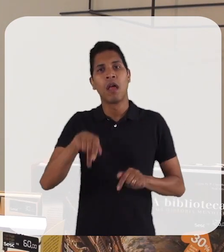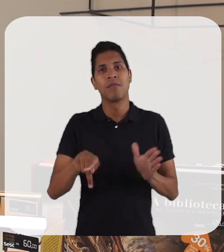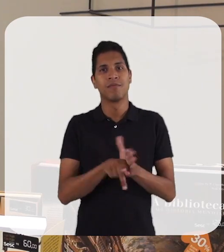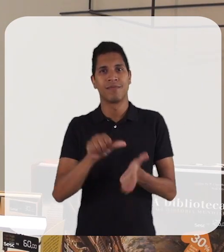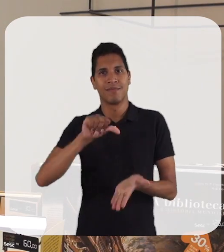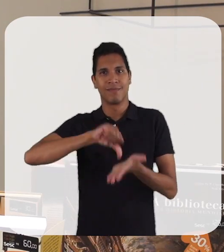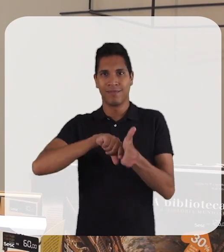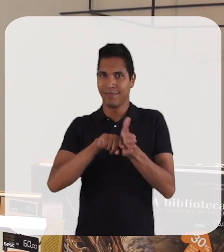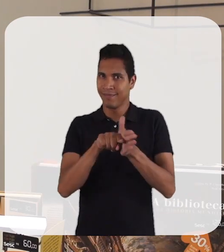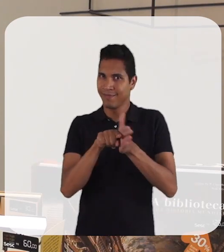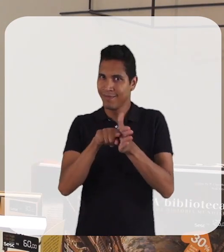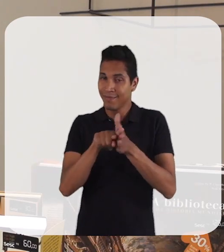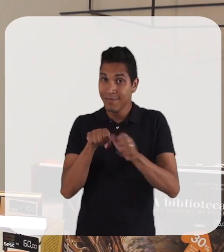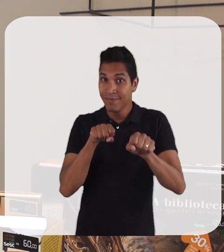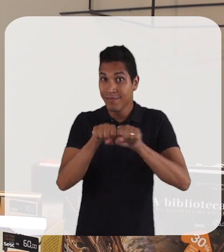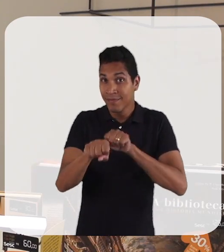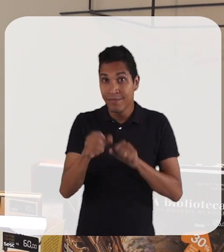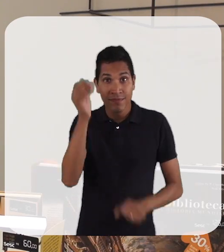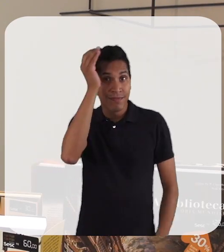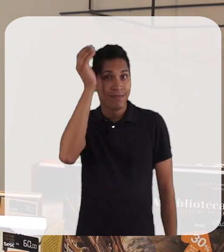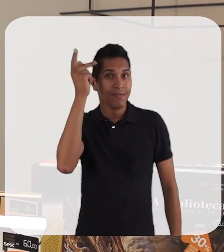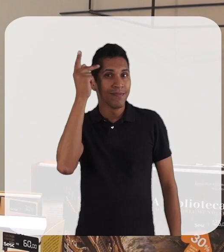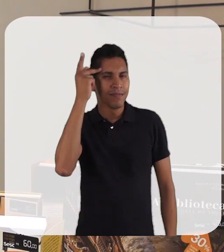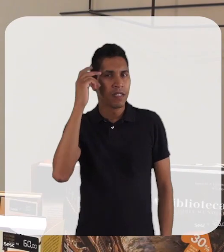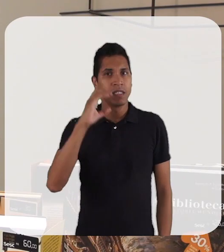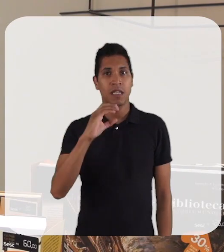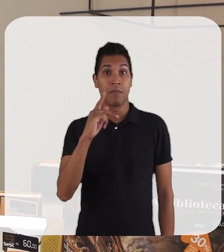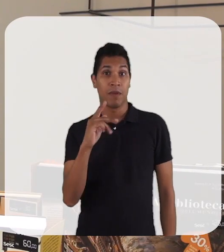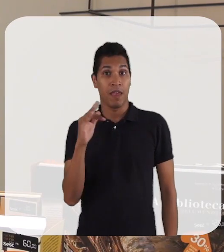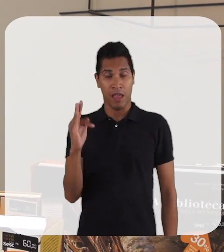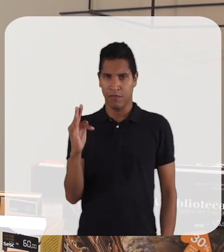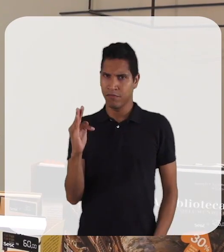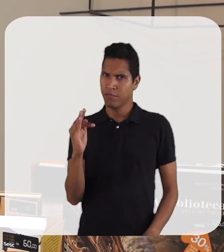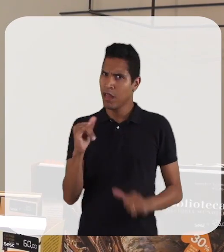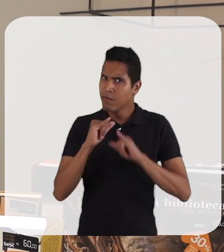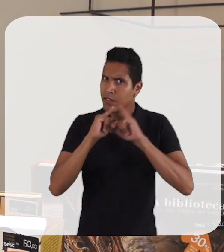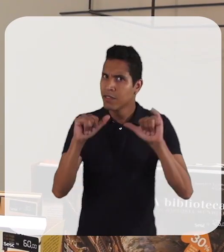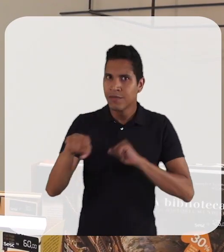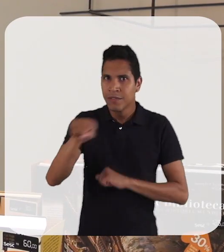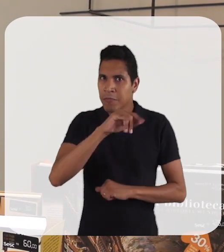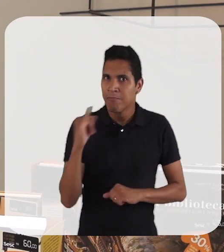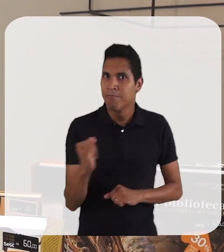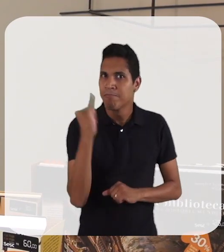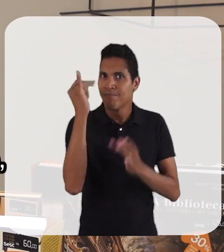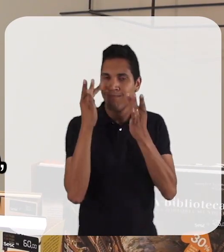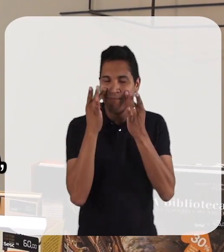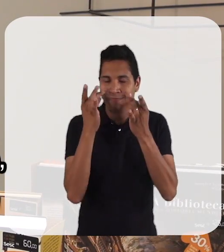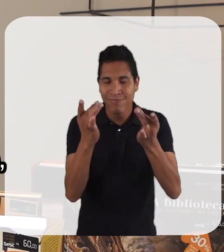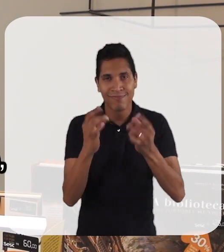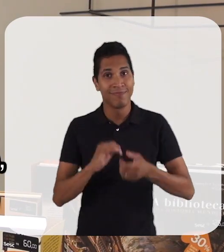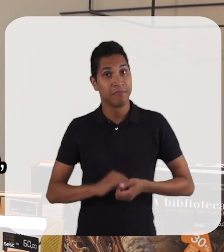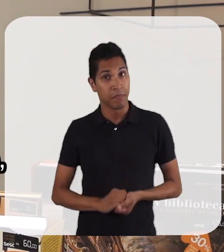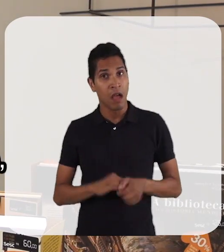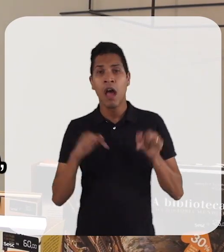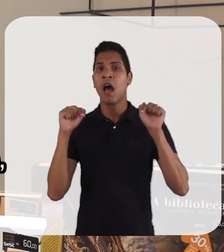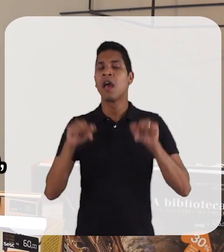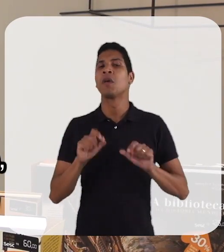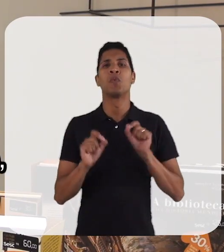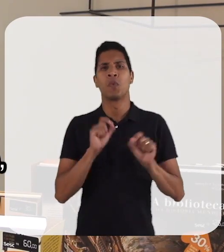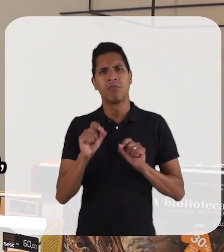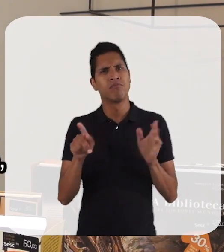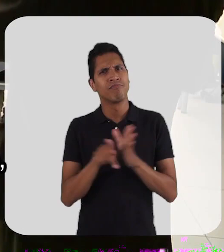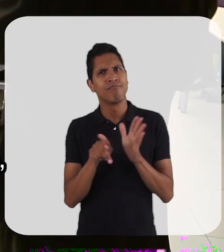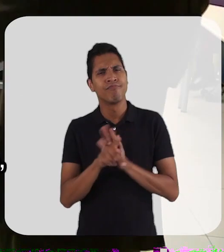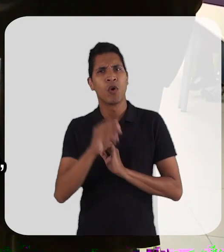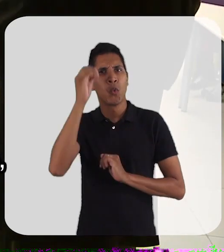Pesquisa e Formação do SESC São Paulo, CPF SESC, para chamar sua atenção para um assunto importante. Esse espaço dedicado